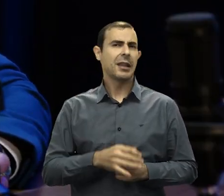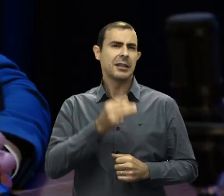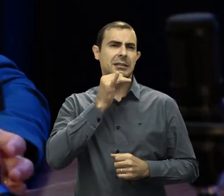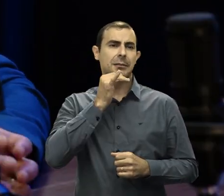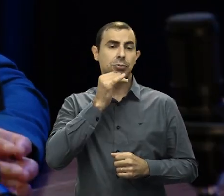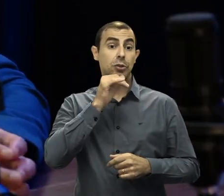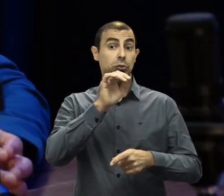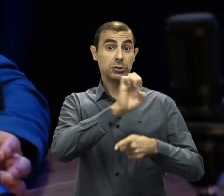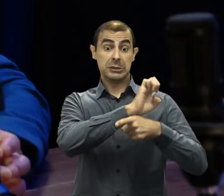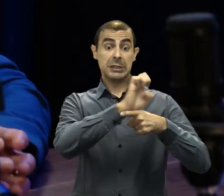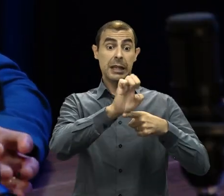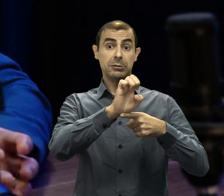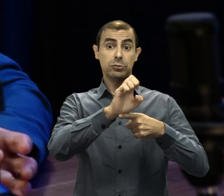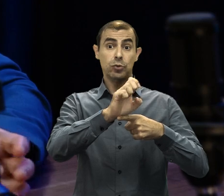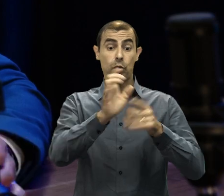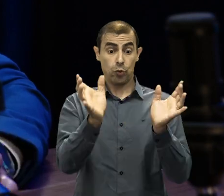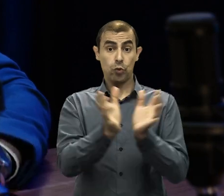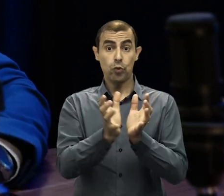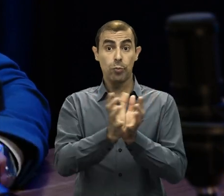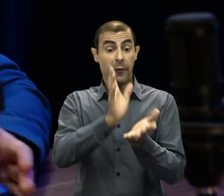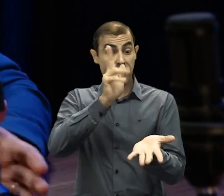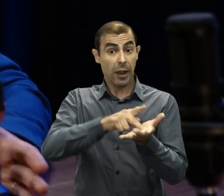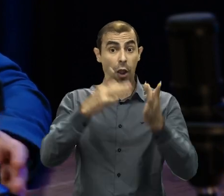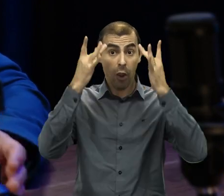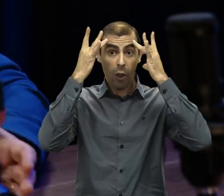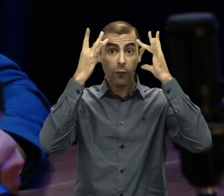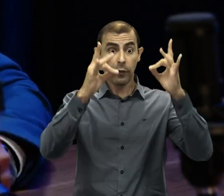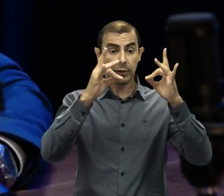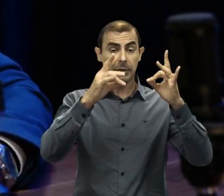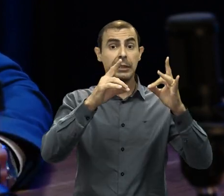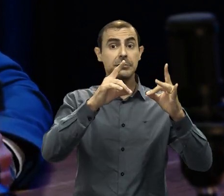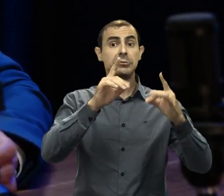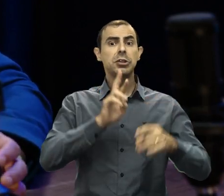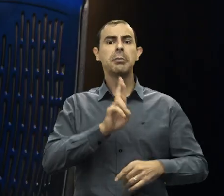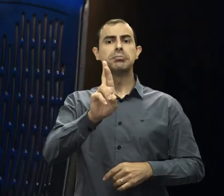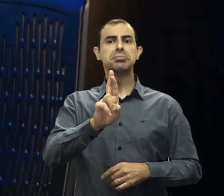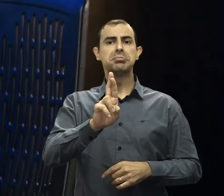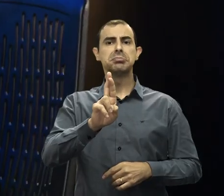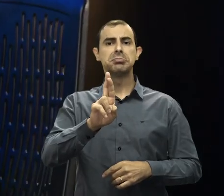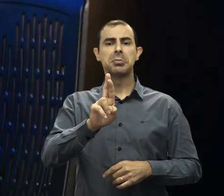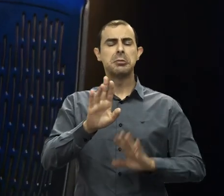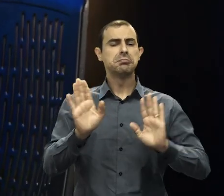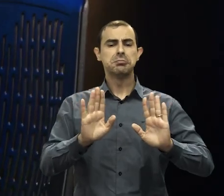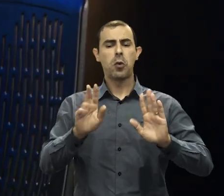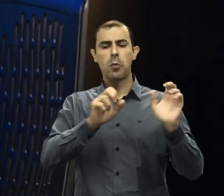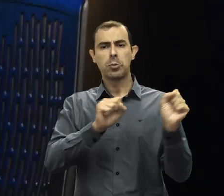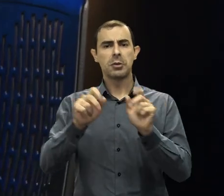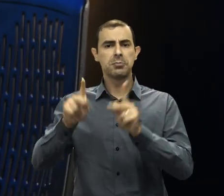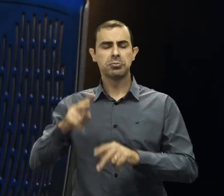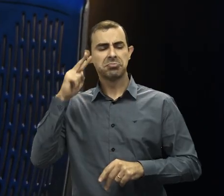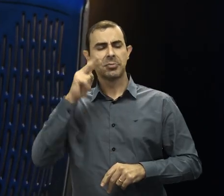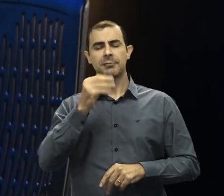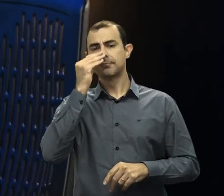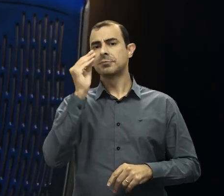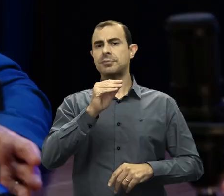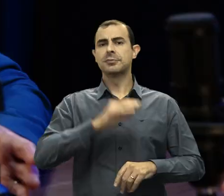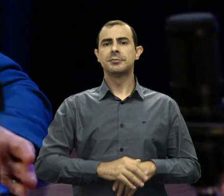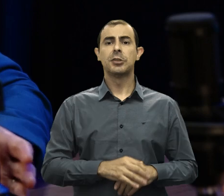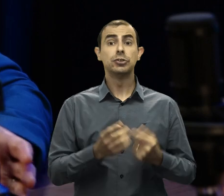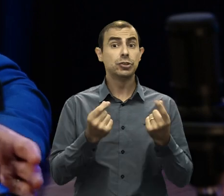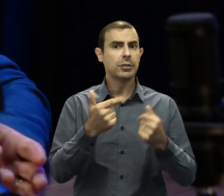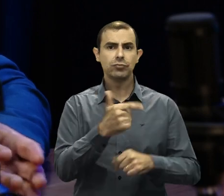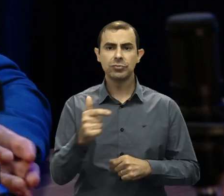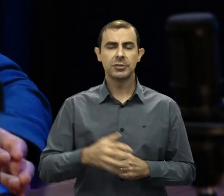você representar o estado com uma seleção, não tinha recurso. O poder público não olhava. Hoje em dia,